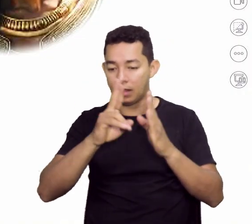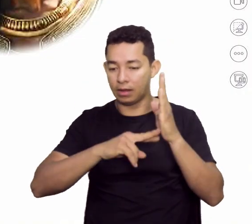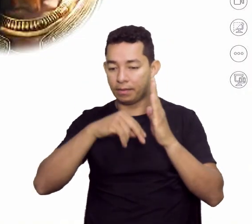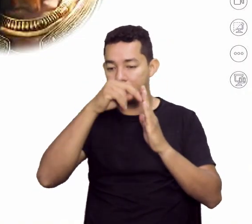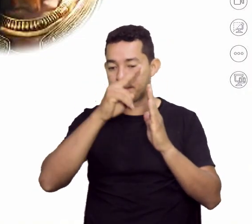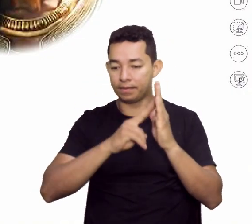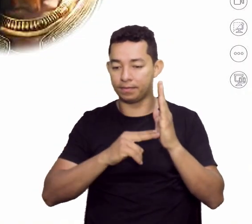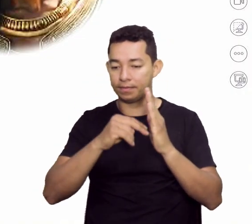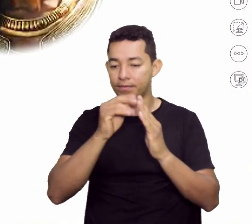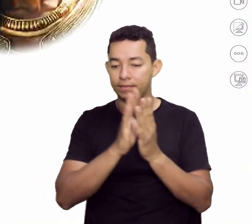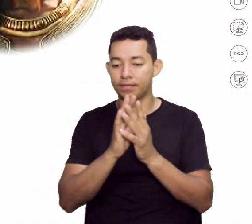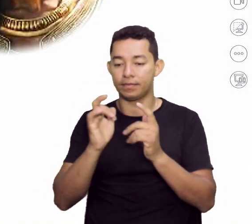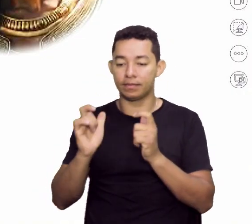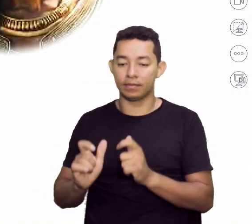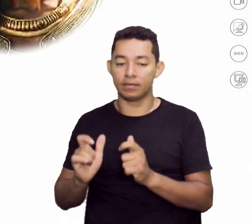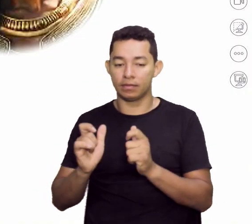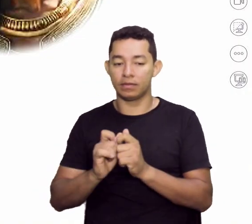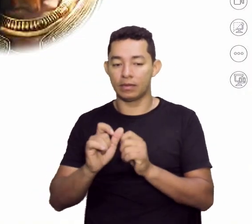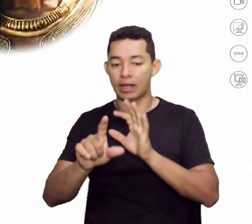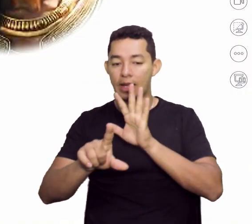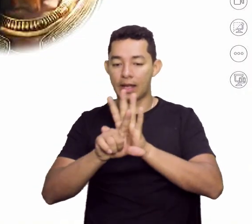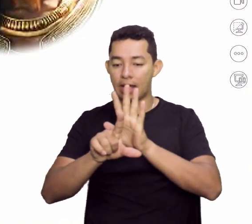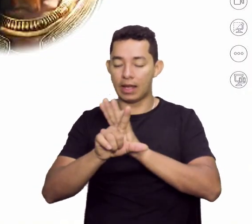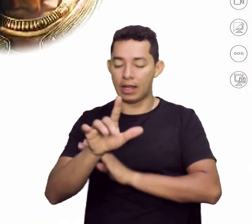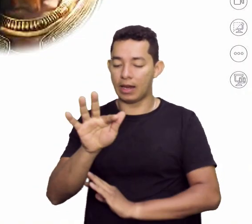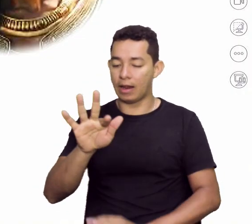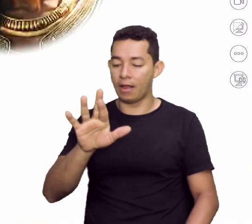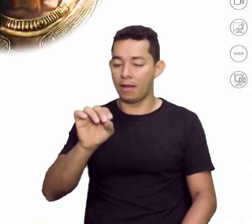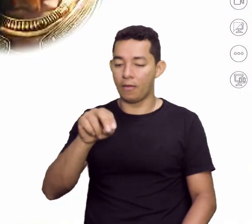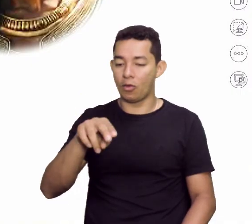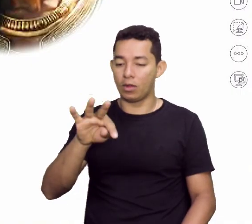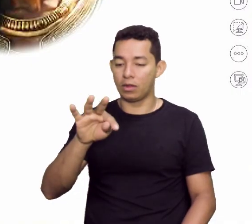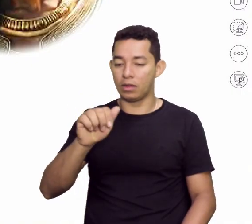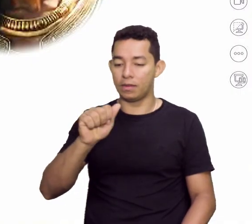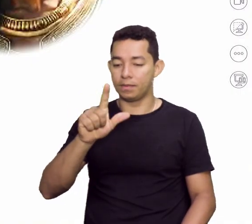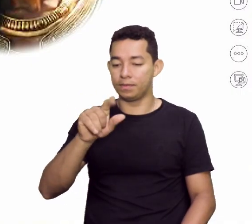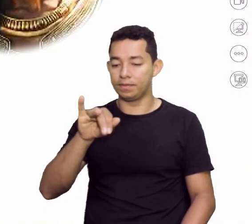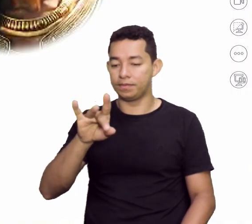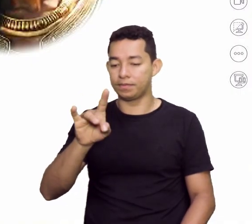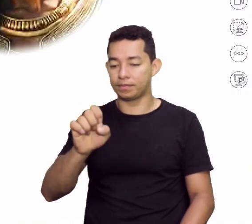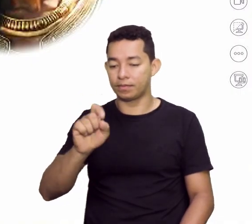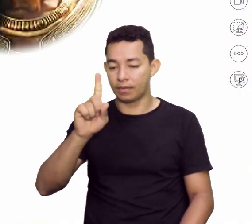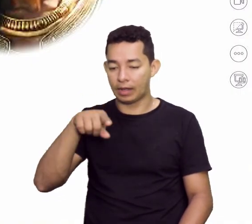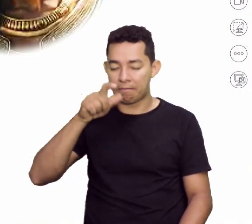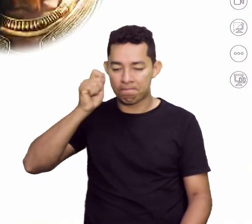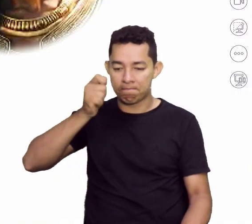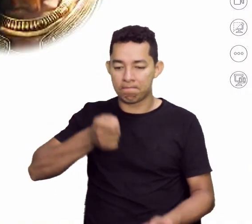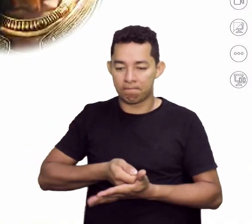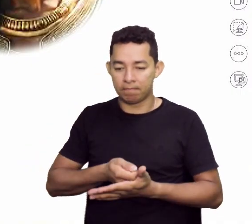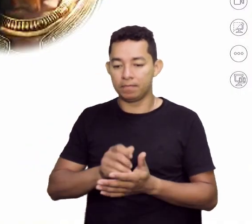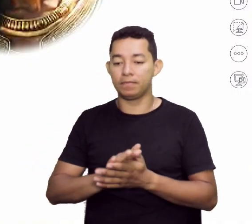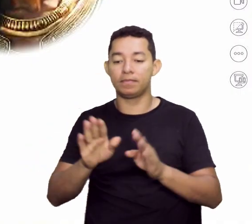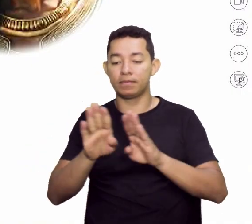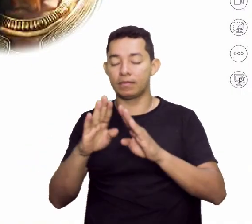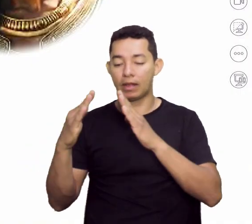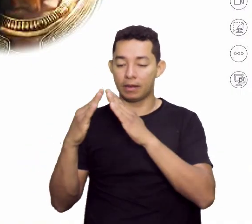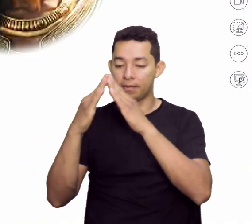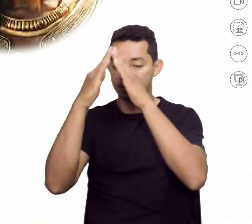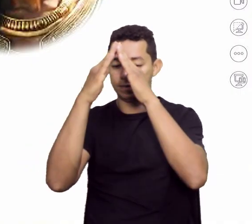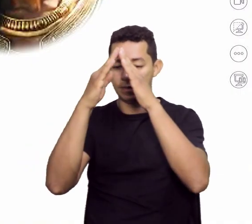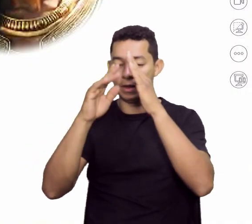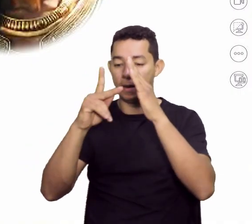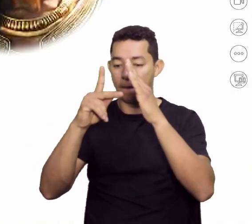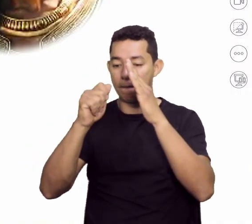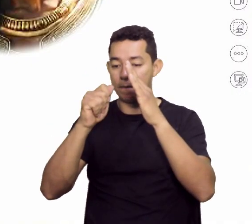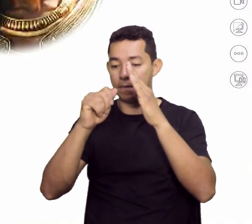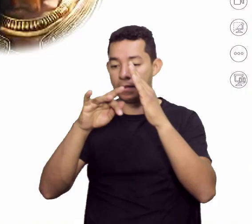da pintura, onde a lei da frontalidade é bem rígida. E aí também as pirâmides que tantas